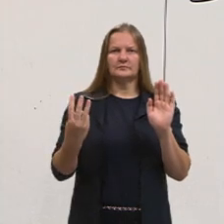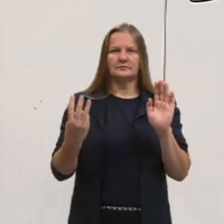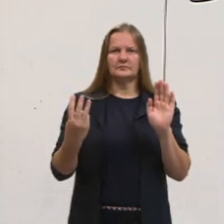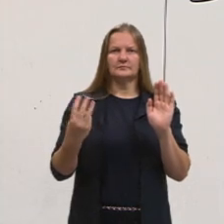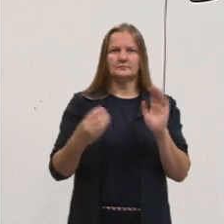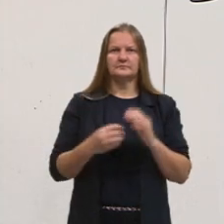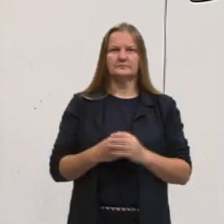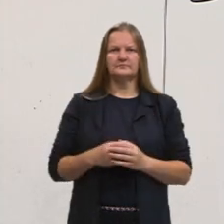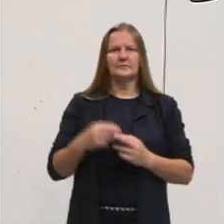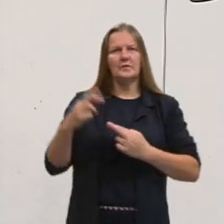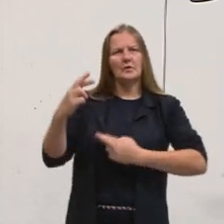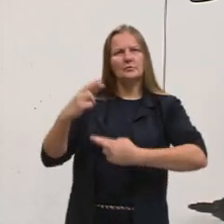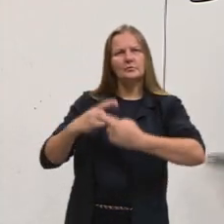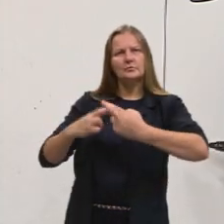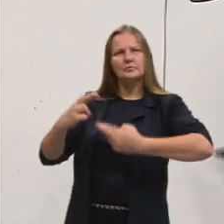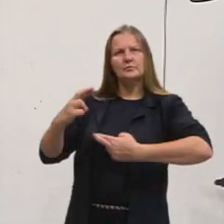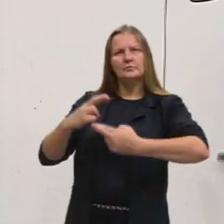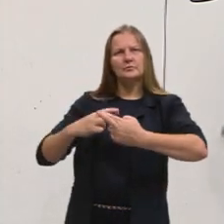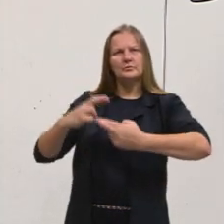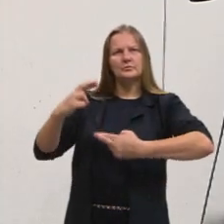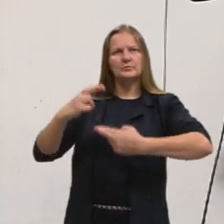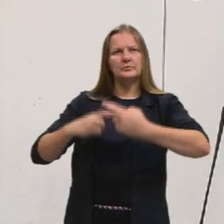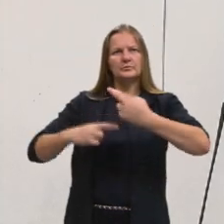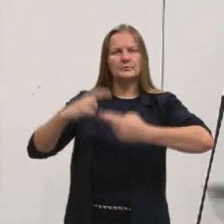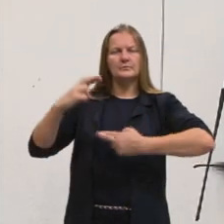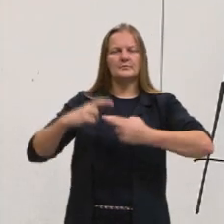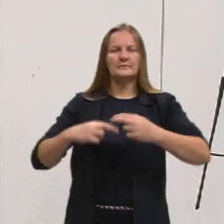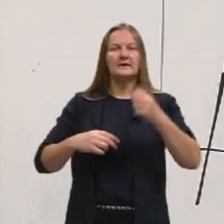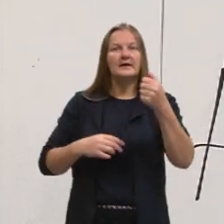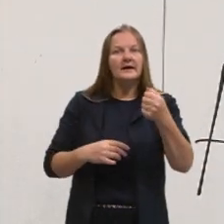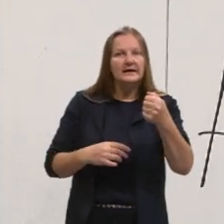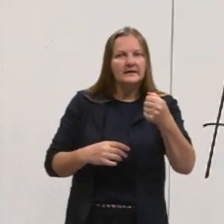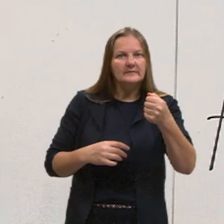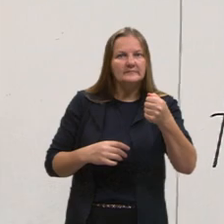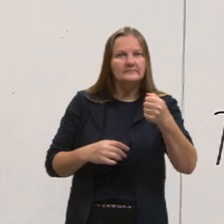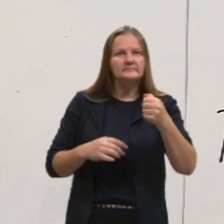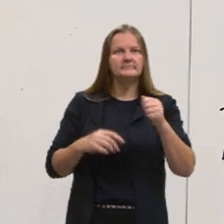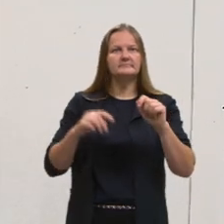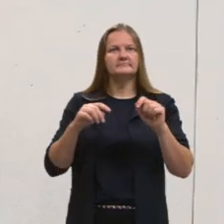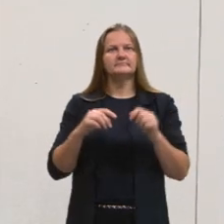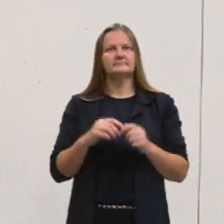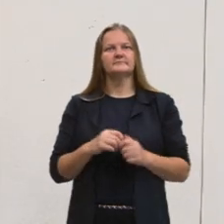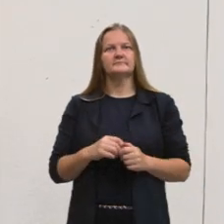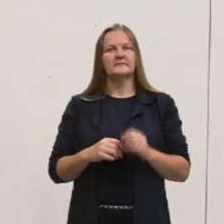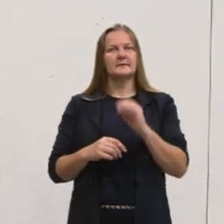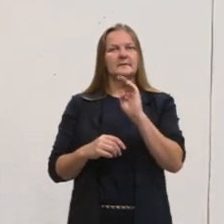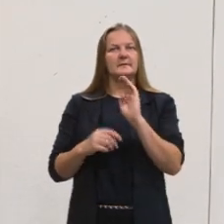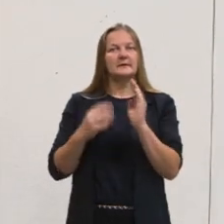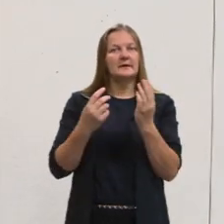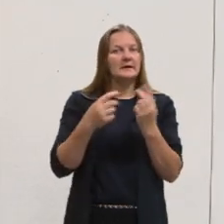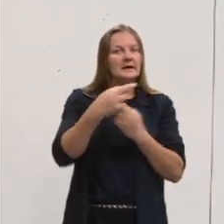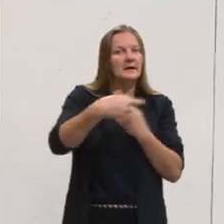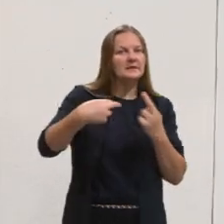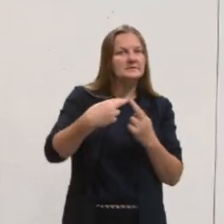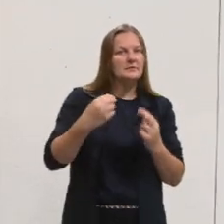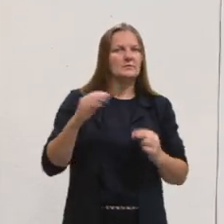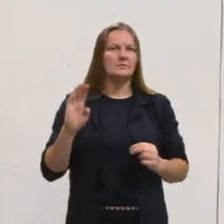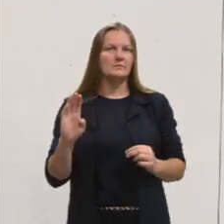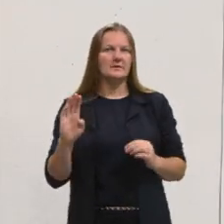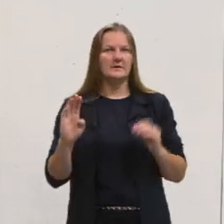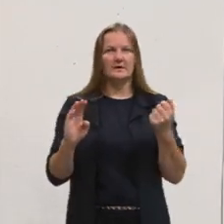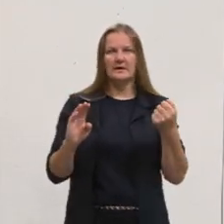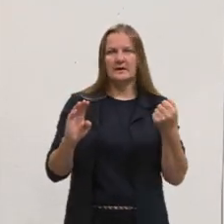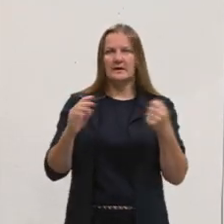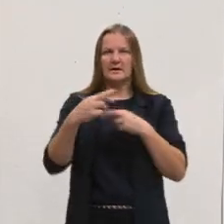então a relação é para saber se a espacinho B e se